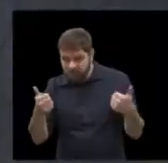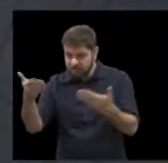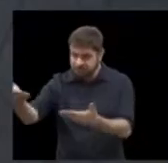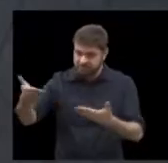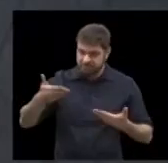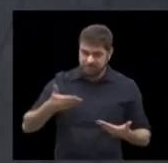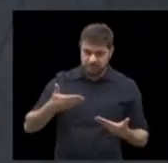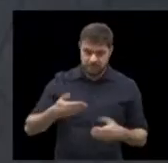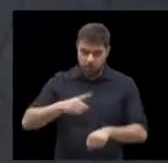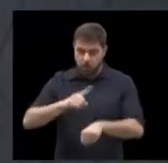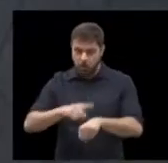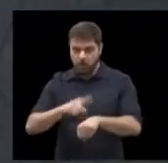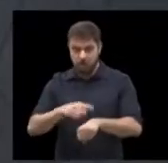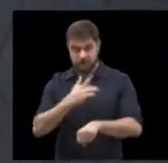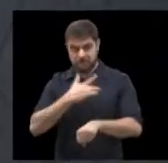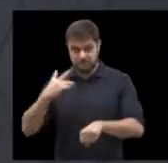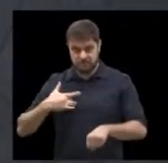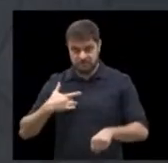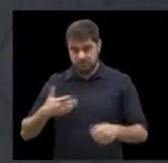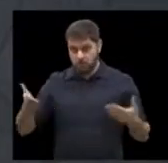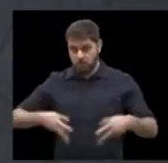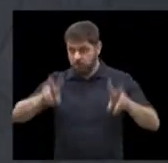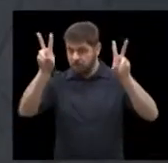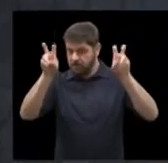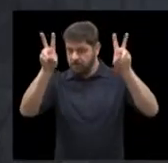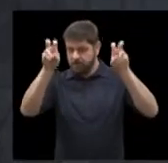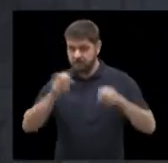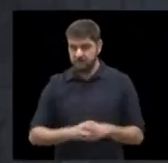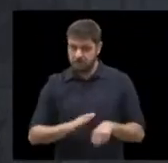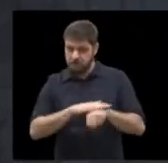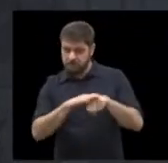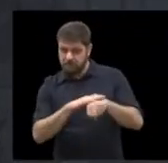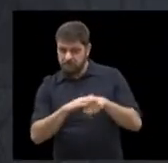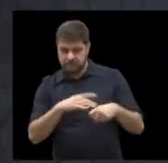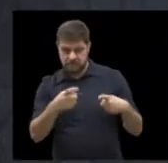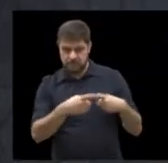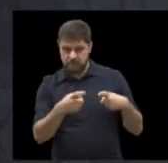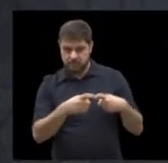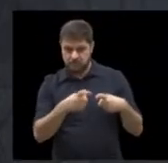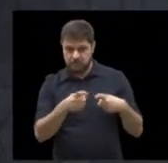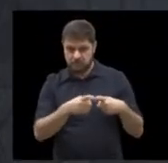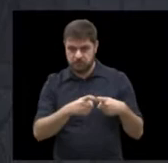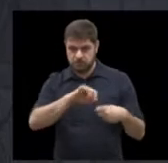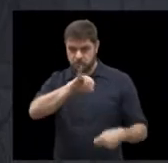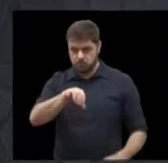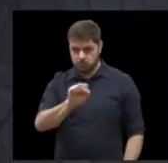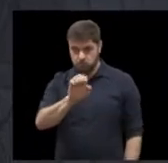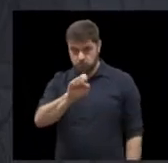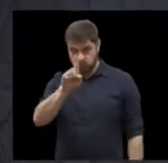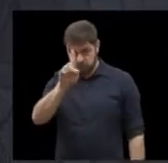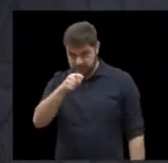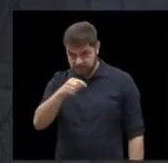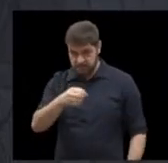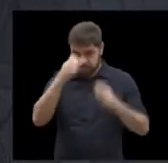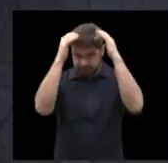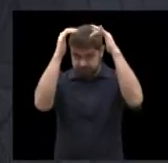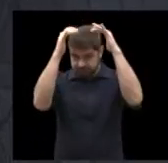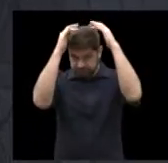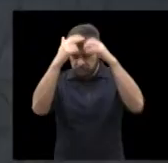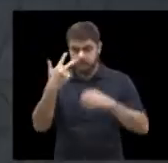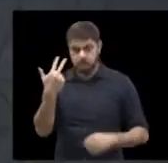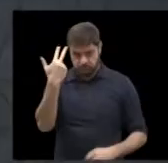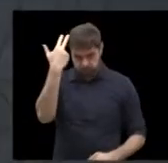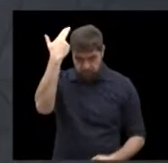seja bem-vindo a mais um Momento Saúde. Hoje nós viemos conversar com o Dr. José Herculano Passos, neurocirurgião e neurologista